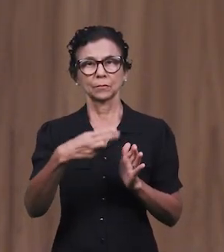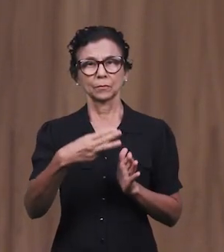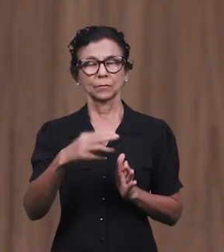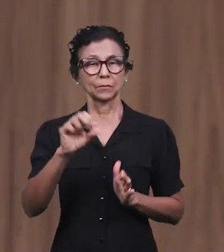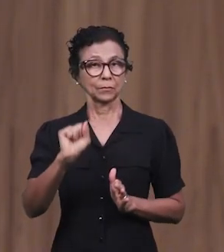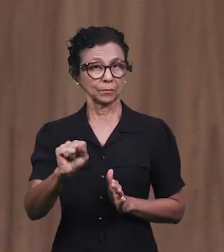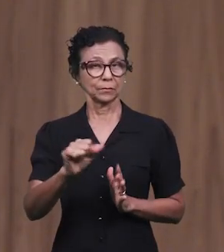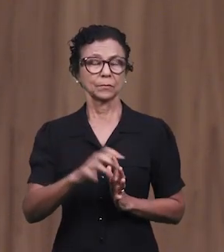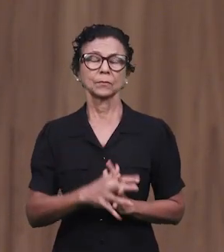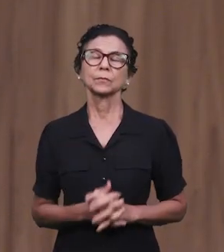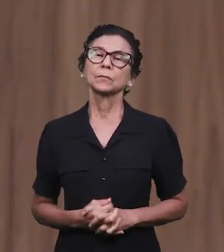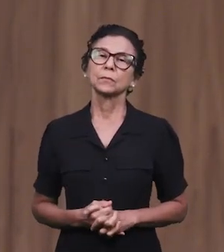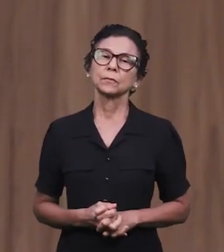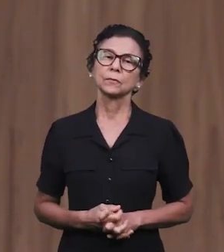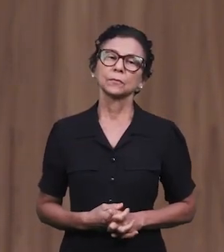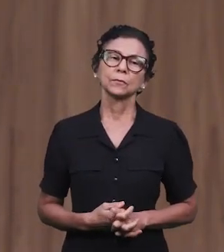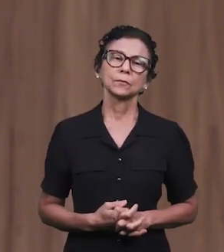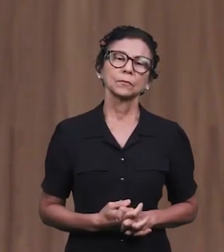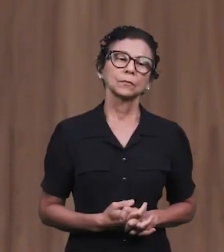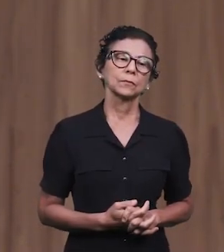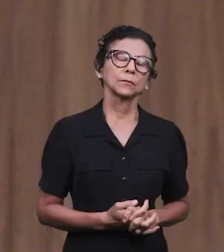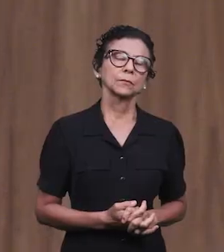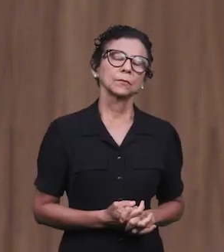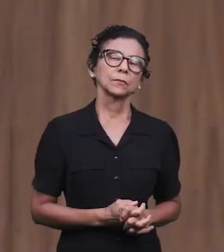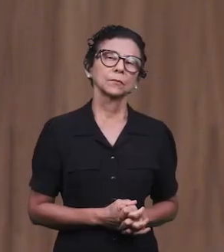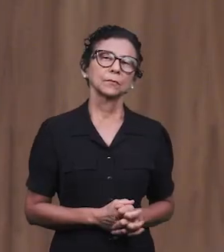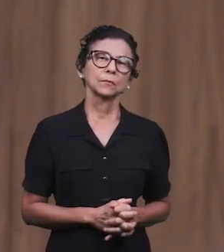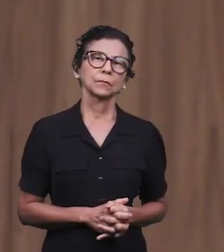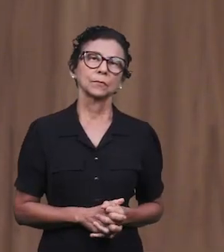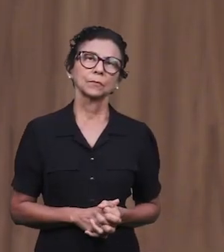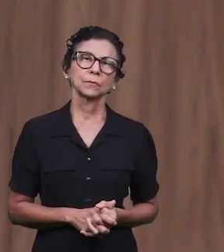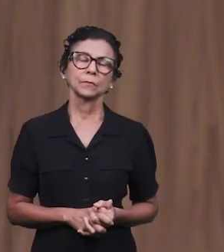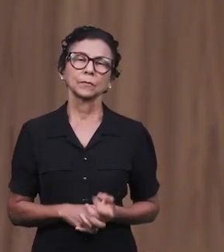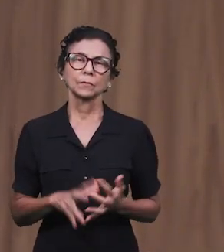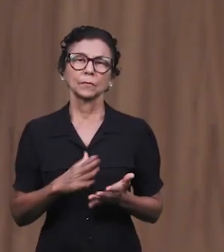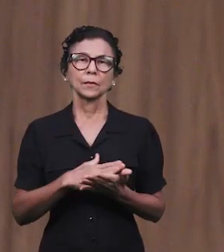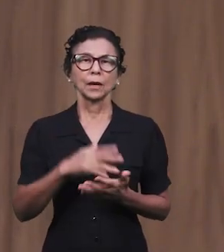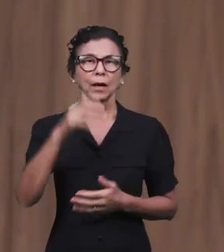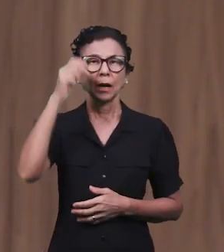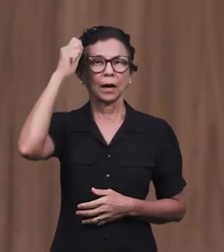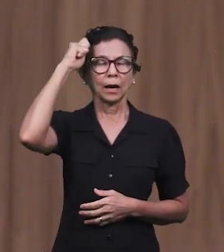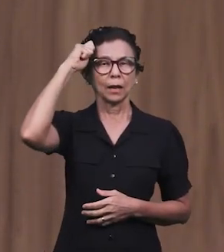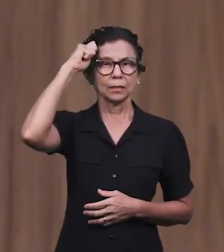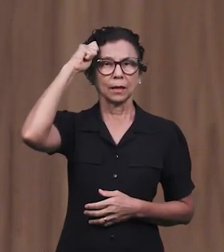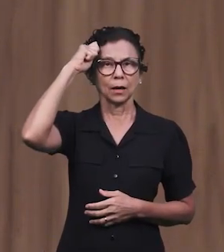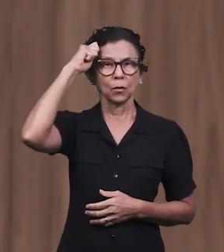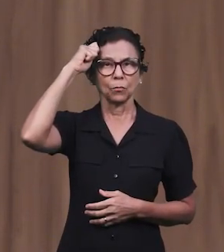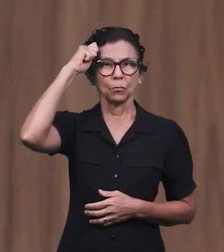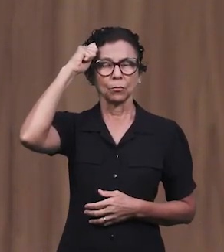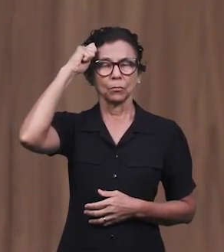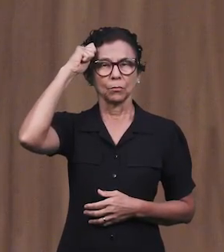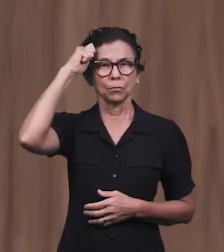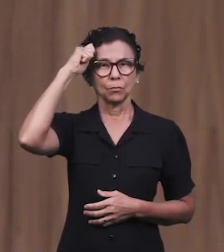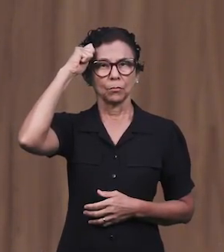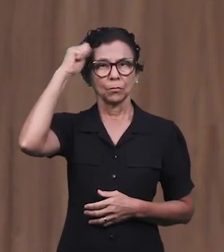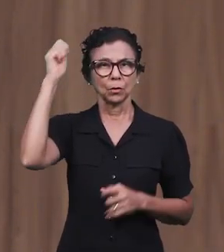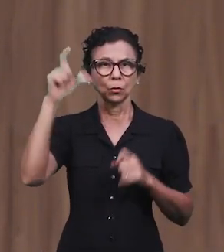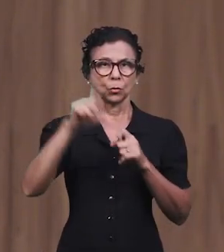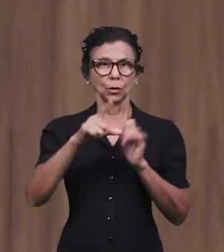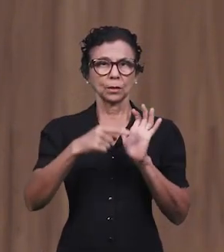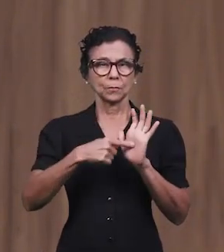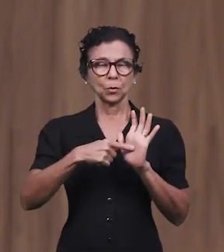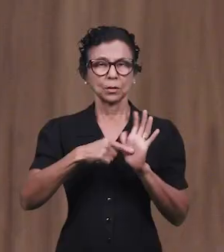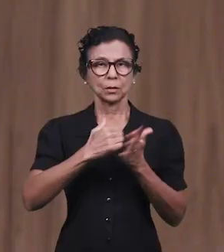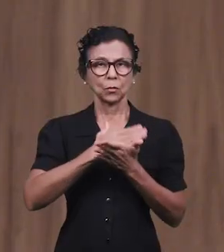até o 38, Lucas começa com Adão, a genealogia em Lucas,